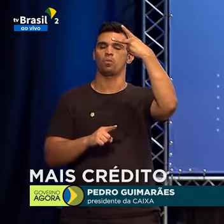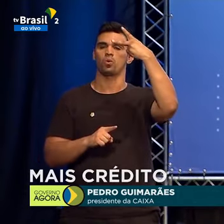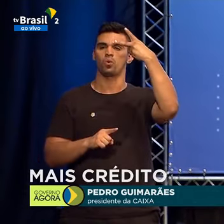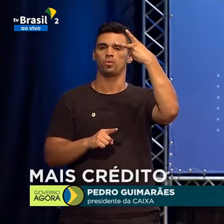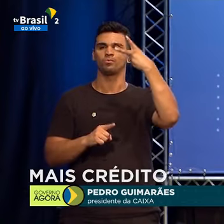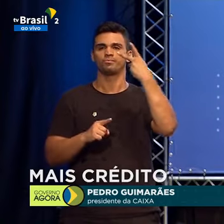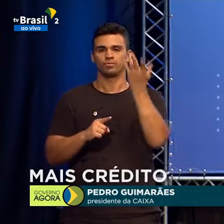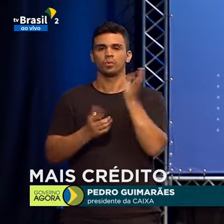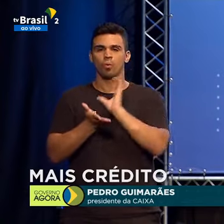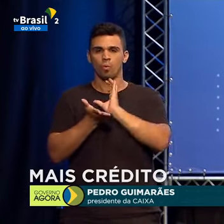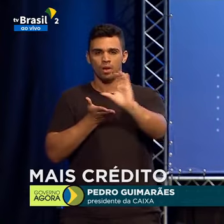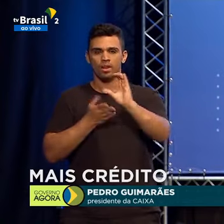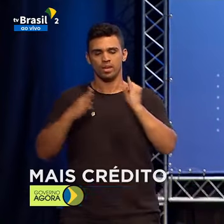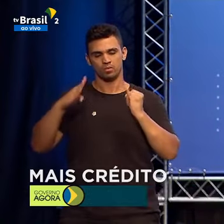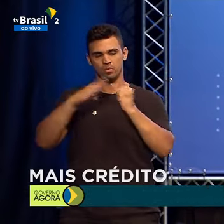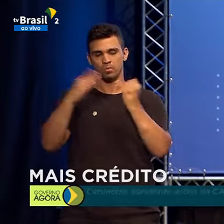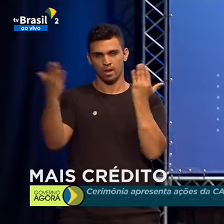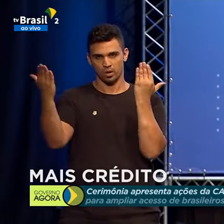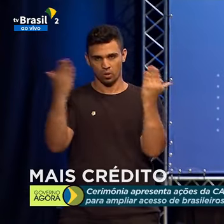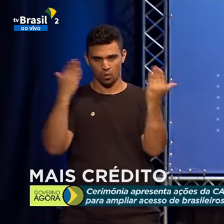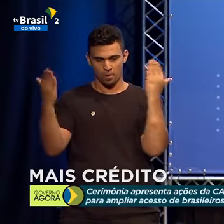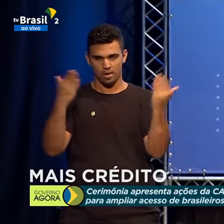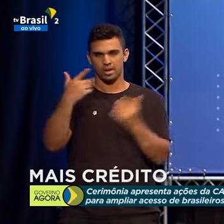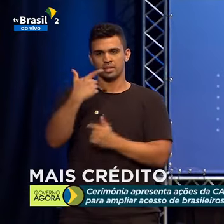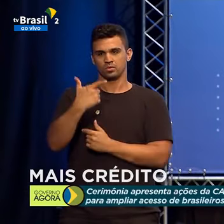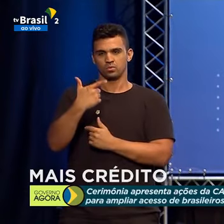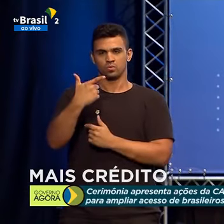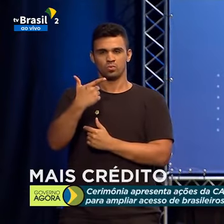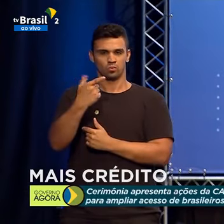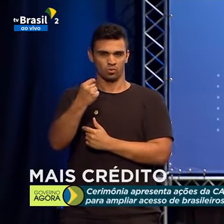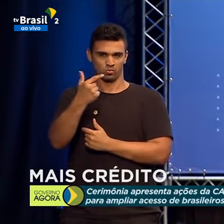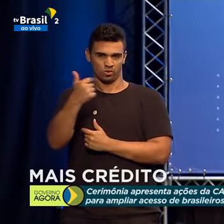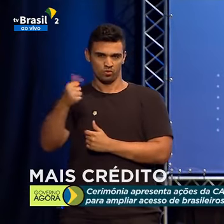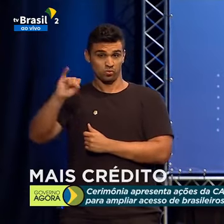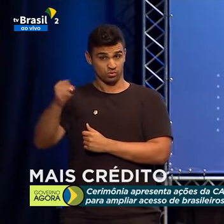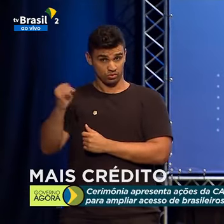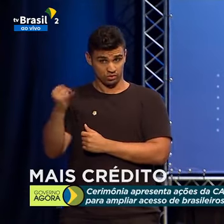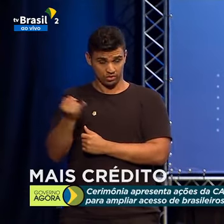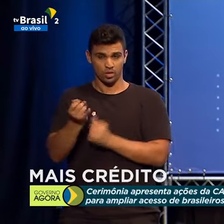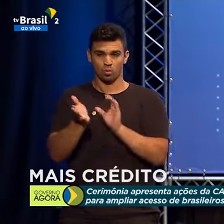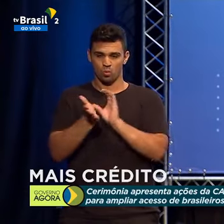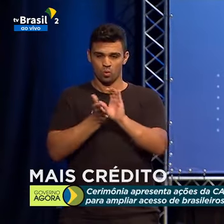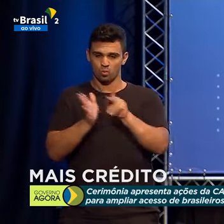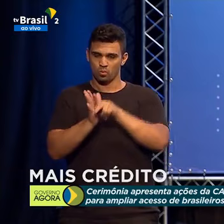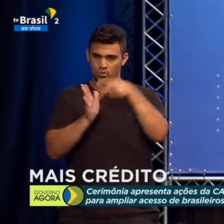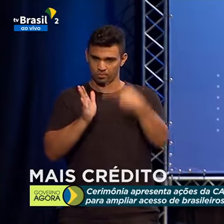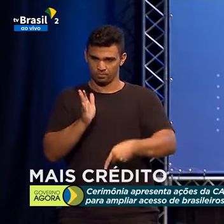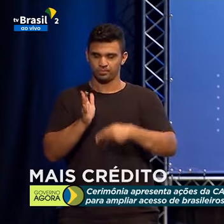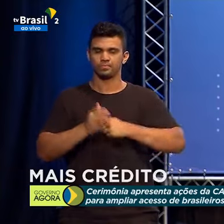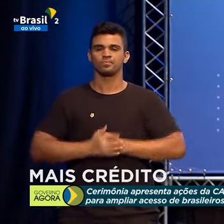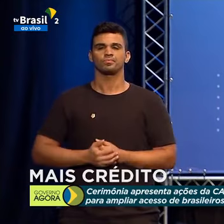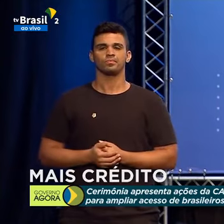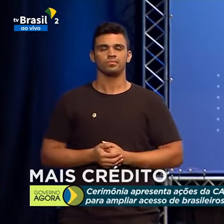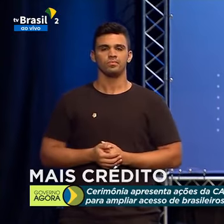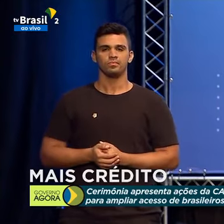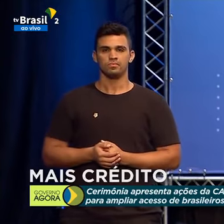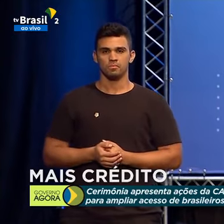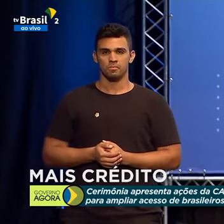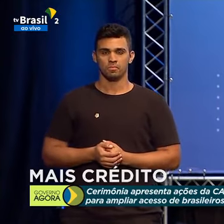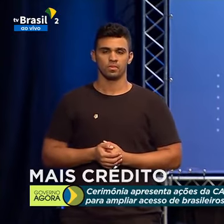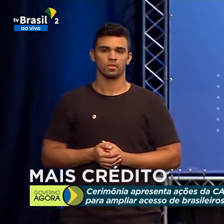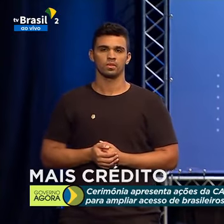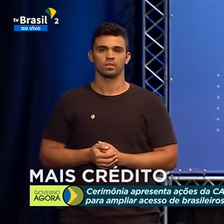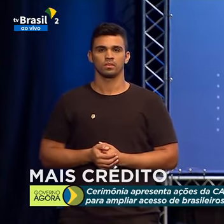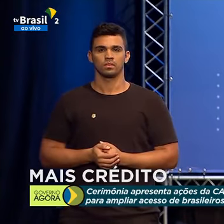crédito imobiliário em comparação a janeiro de 2021 com recursos próprios. Pode passar, por favor?